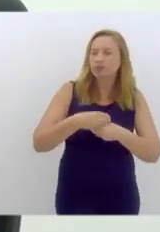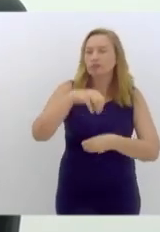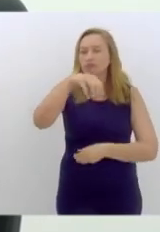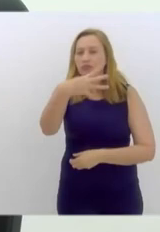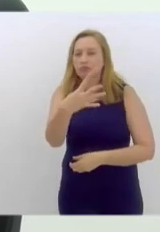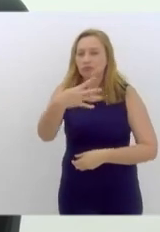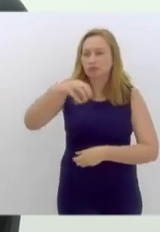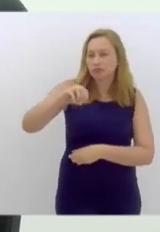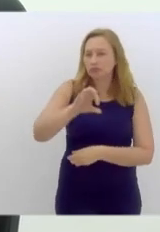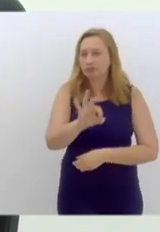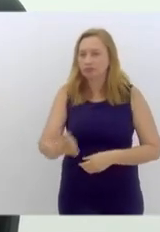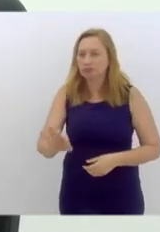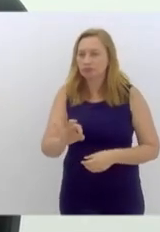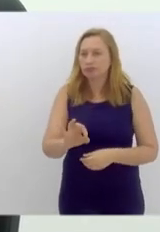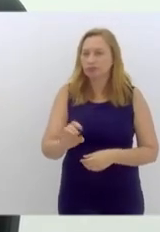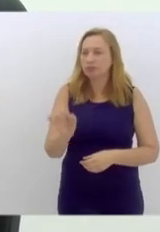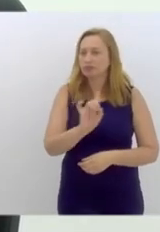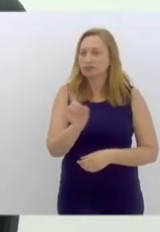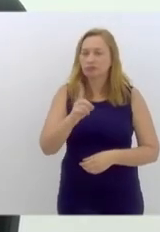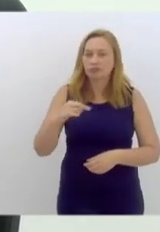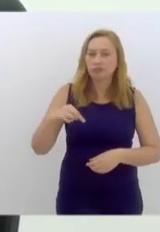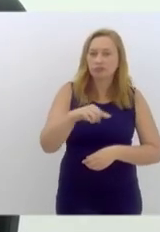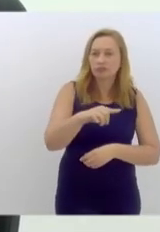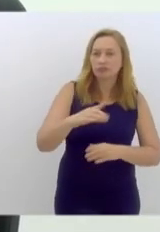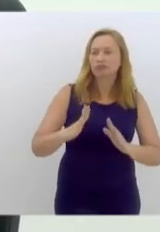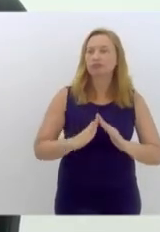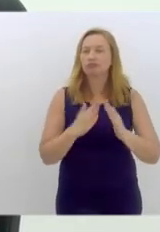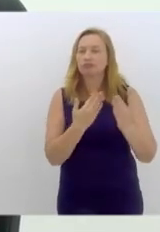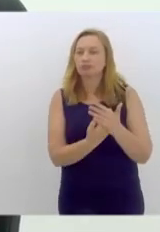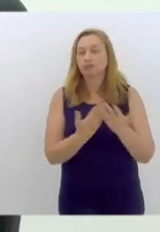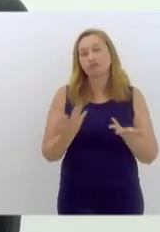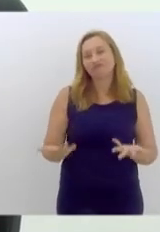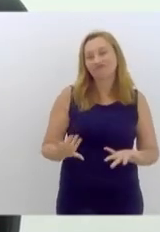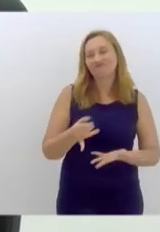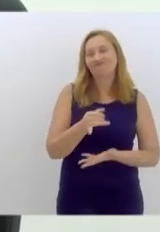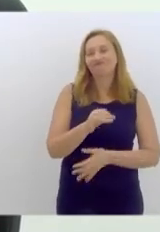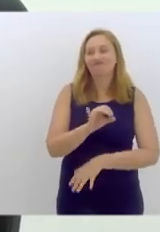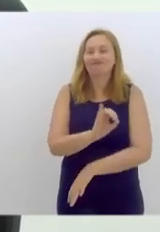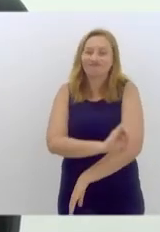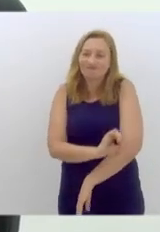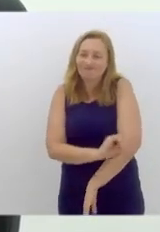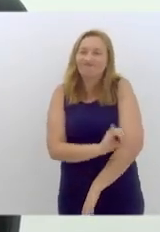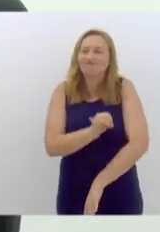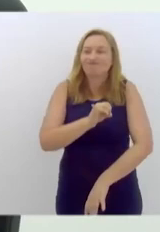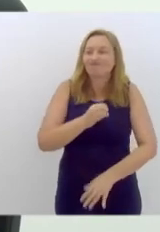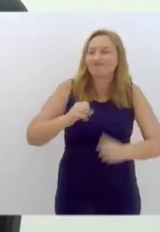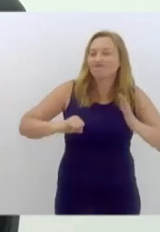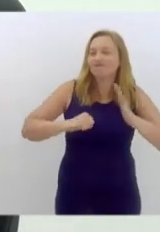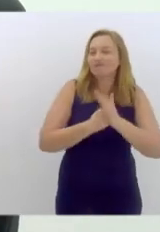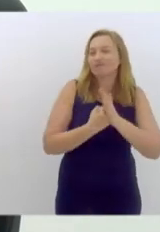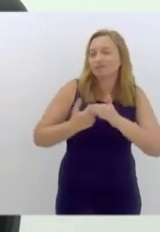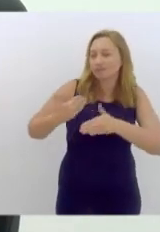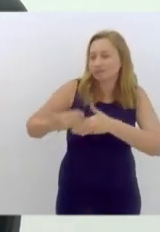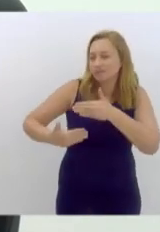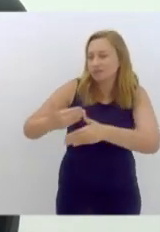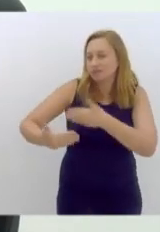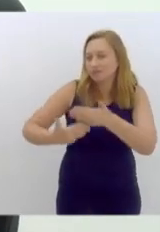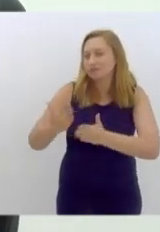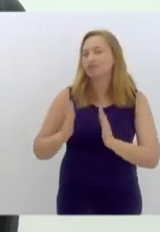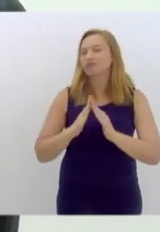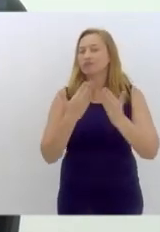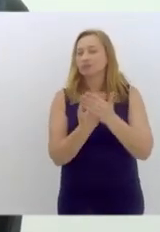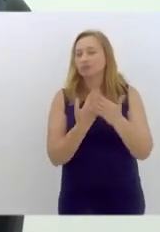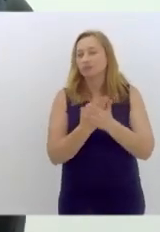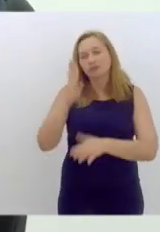40% das crianças não estão frequentando a educação infantil. E isso, né, tem impacto na trajetória escolar, especialmente